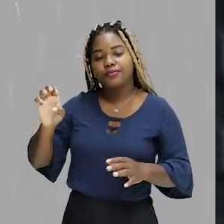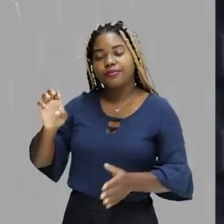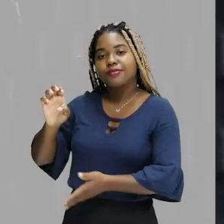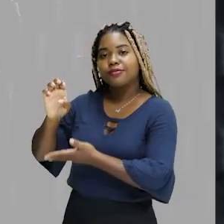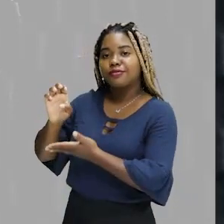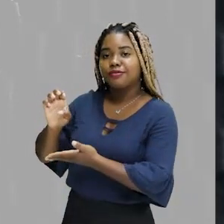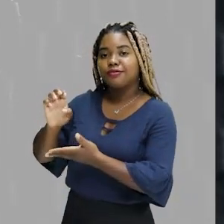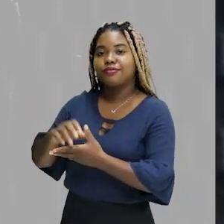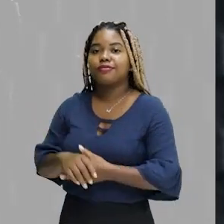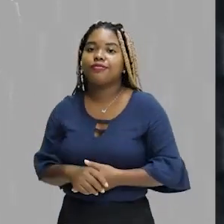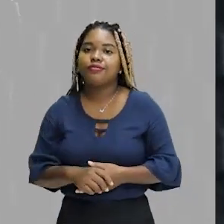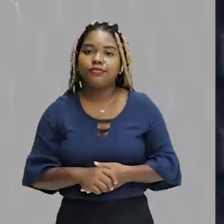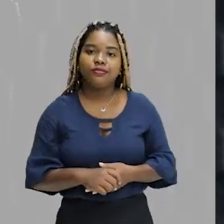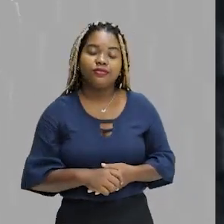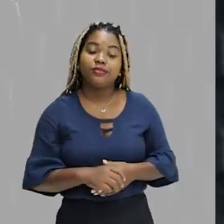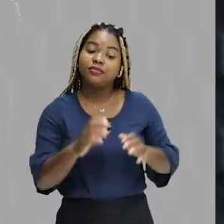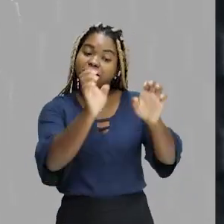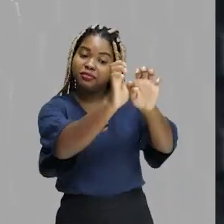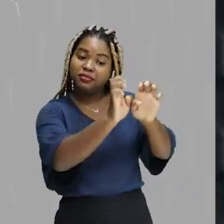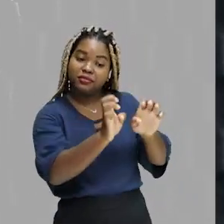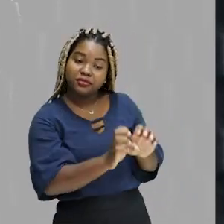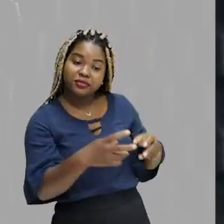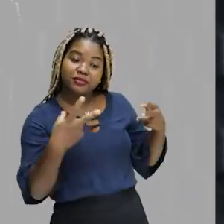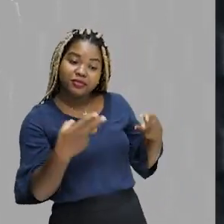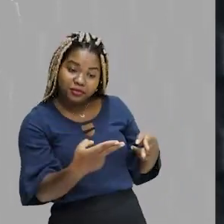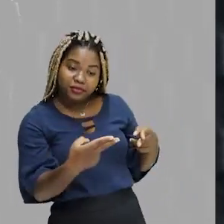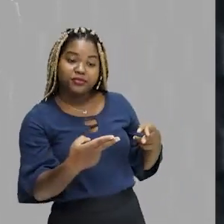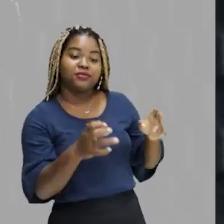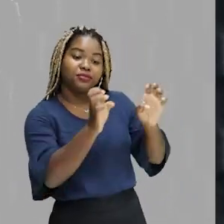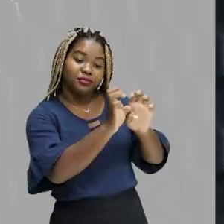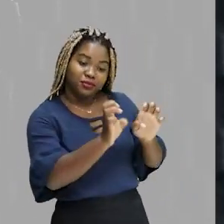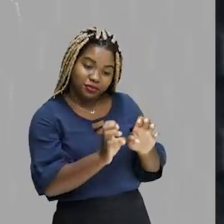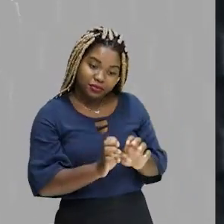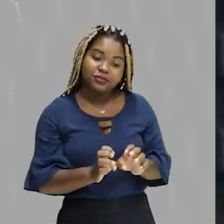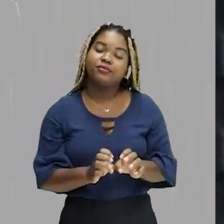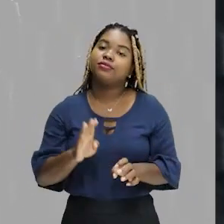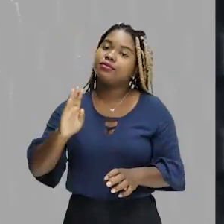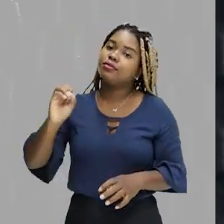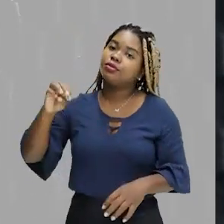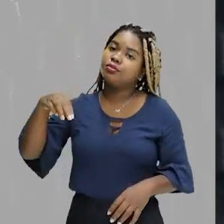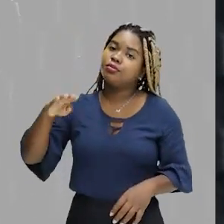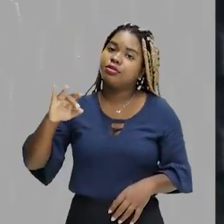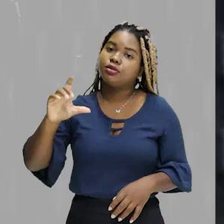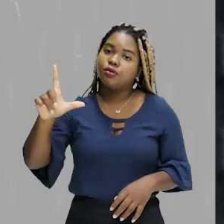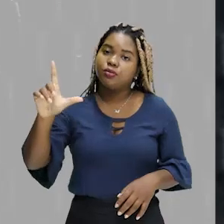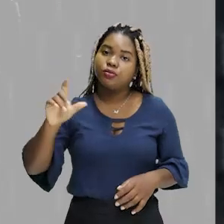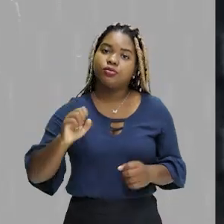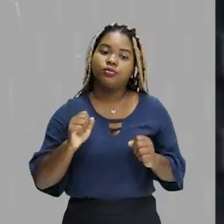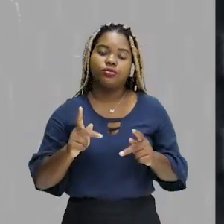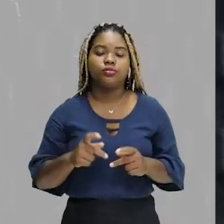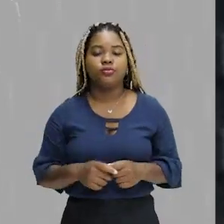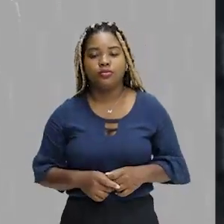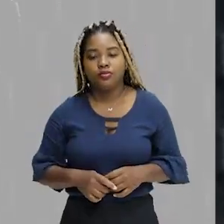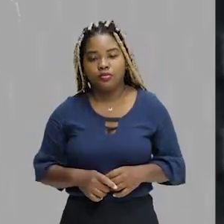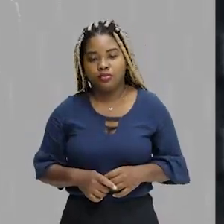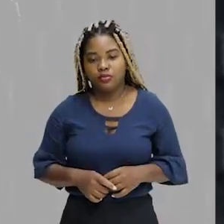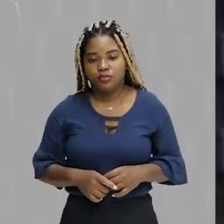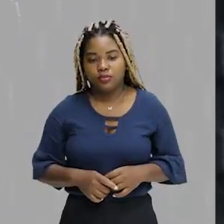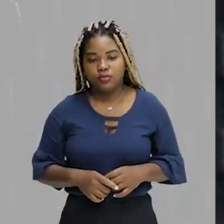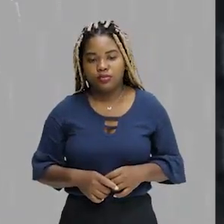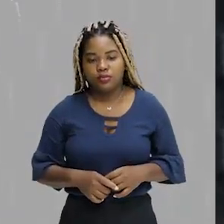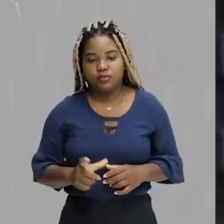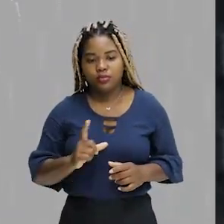rapaz. Observe, essa estrutura ela é semelhante com a estrutura do bombicol, certo? Veja aqui a presença